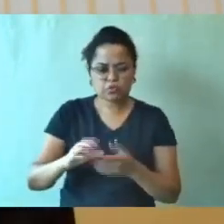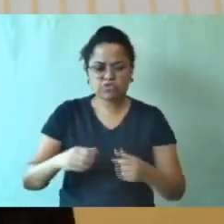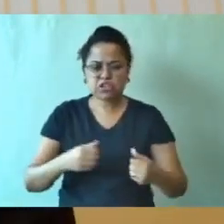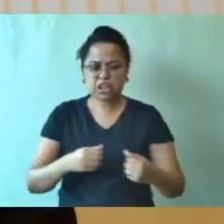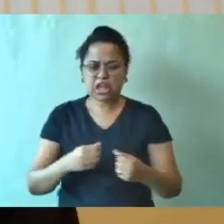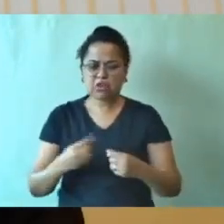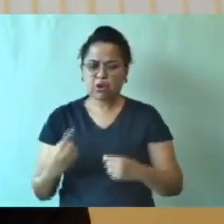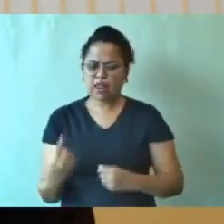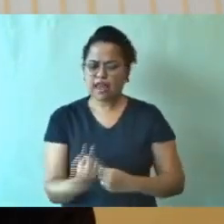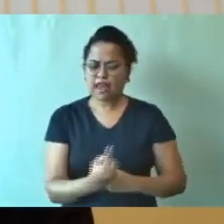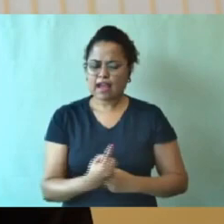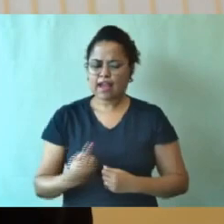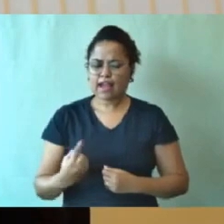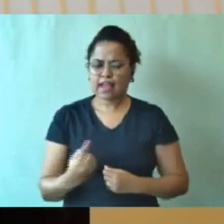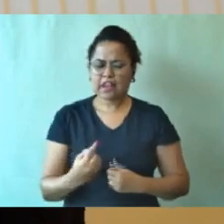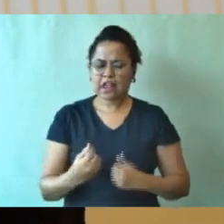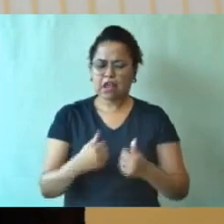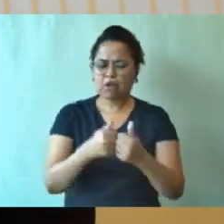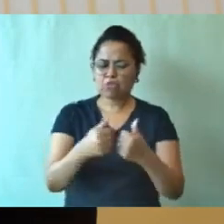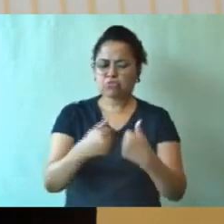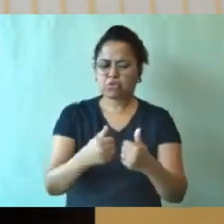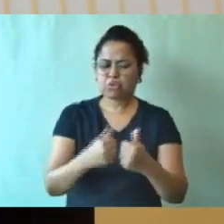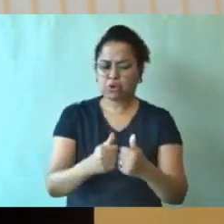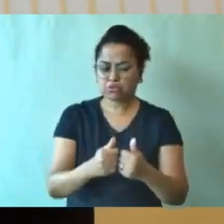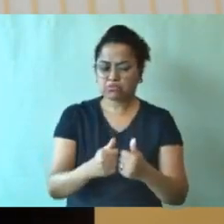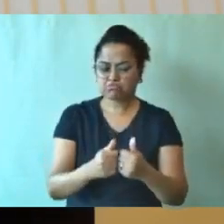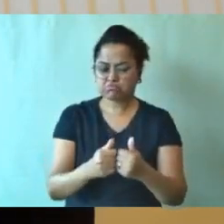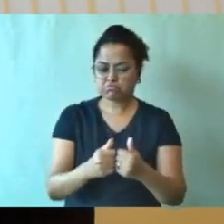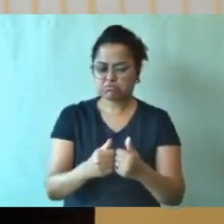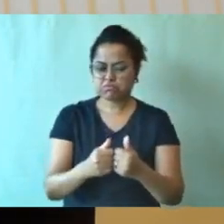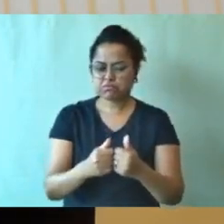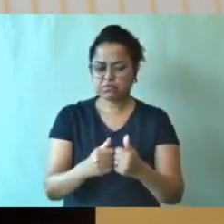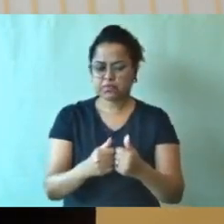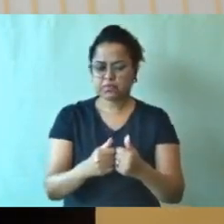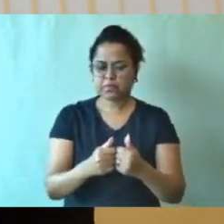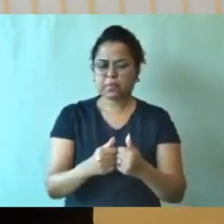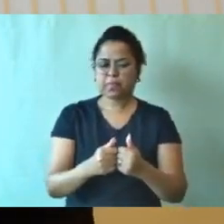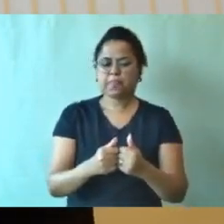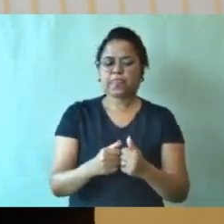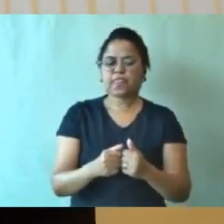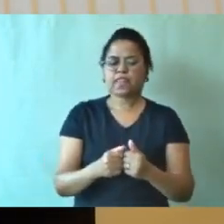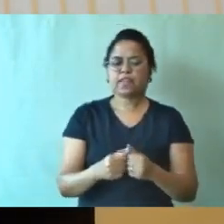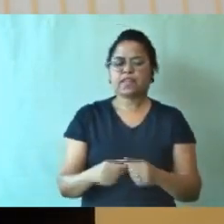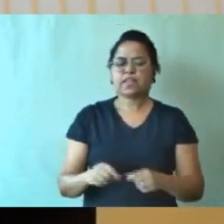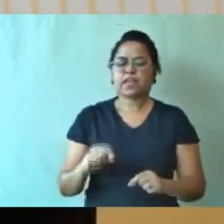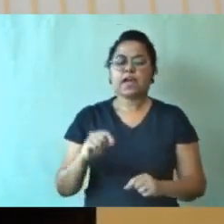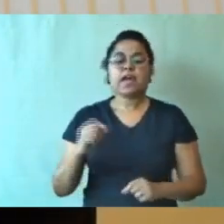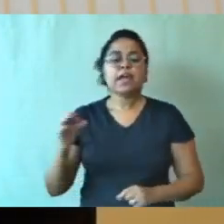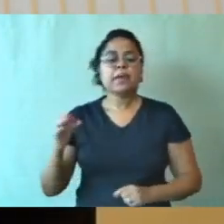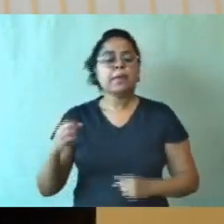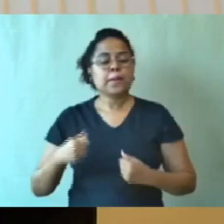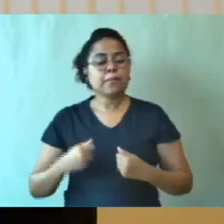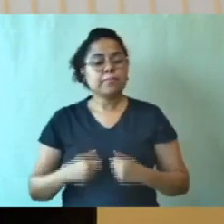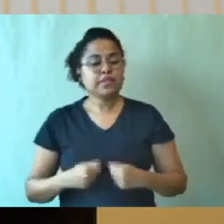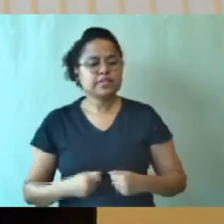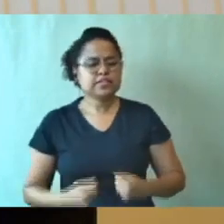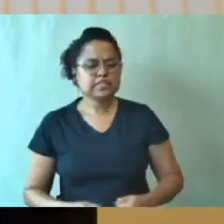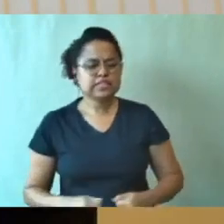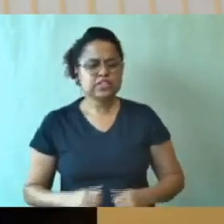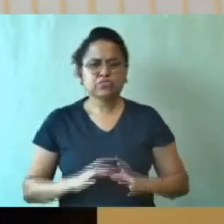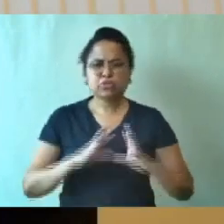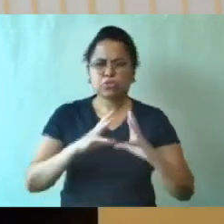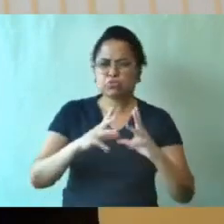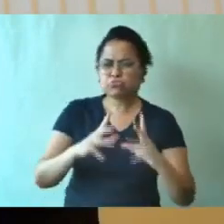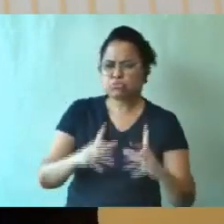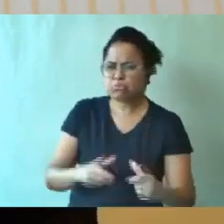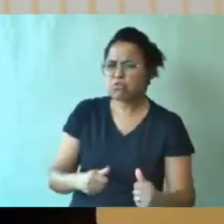Completa-se a diferença, porque tem linha deficitária, linha superabilitária, e precisa de todo mundo ter um equilíbrio